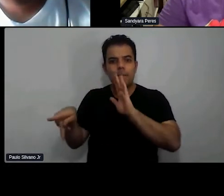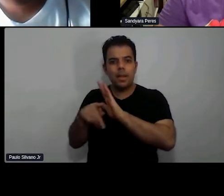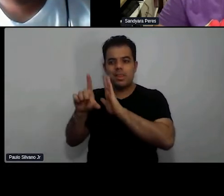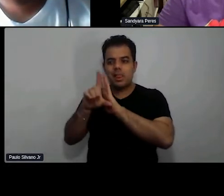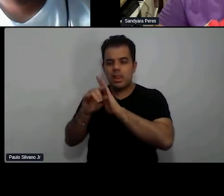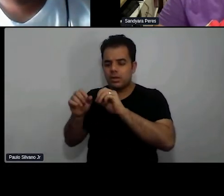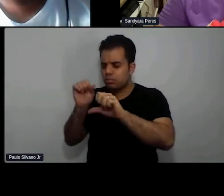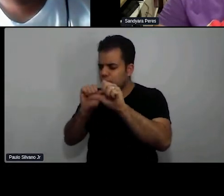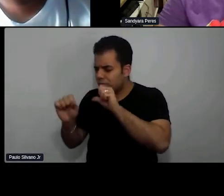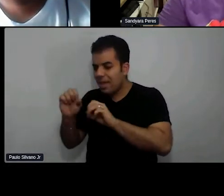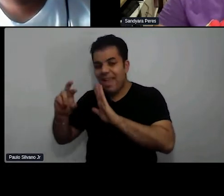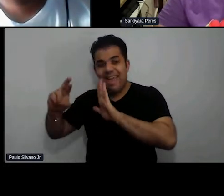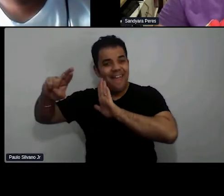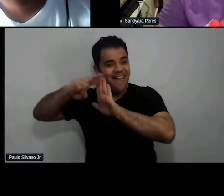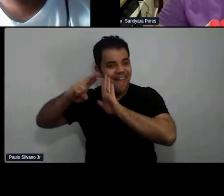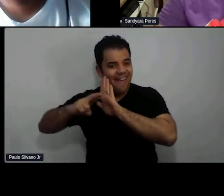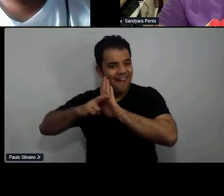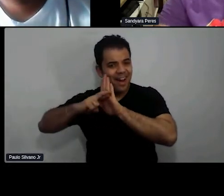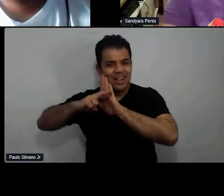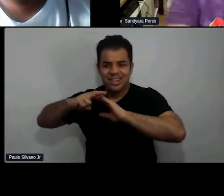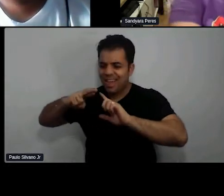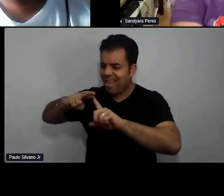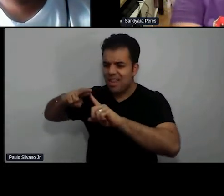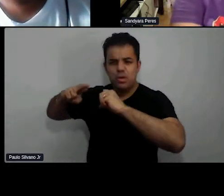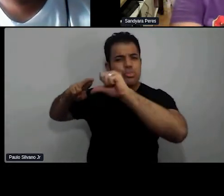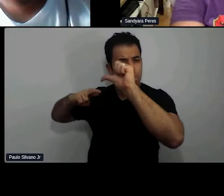algumas regras para deixar